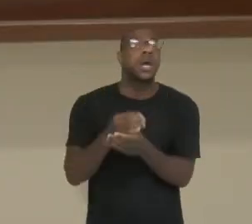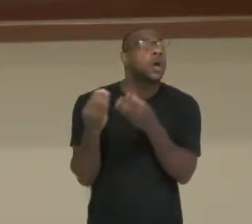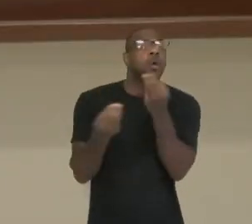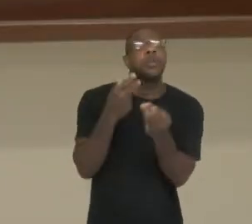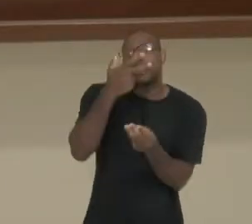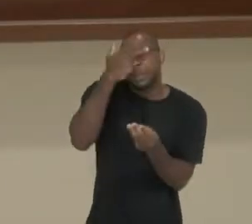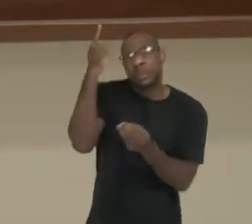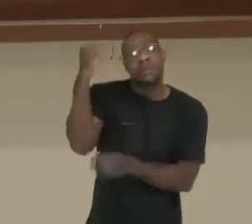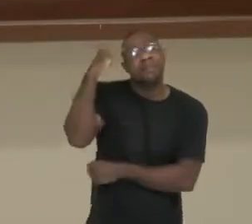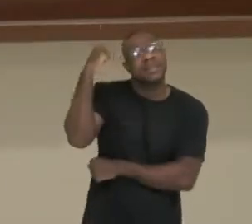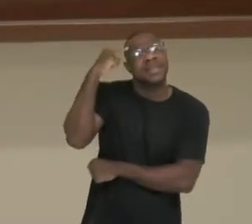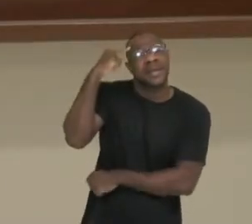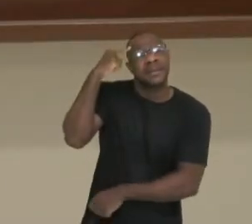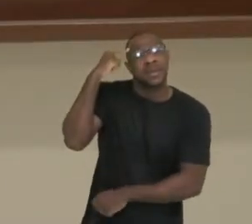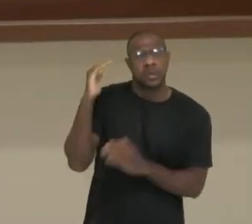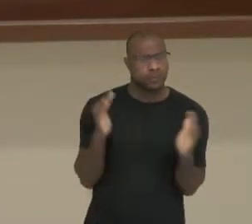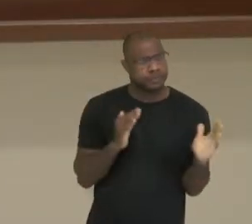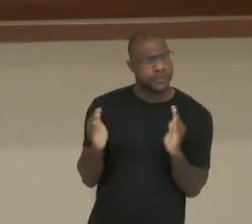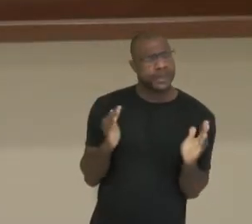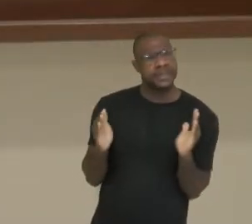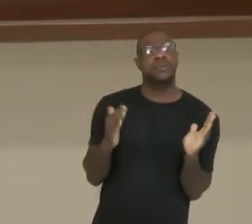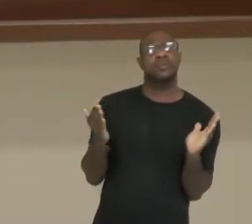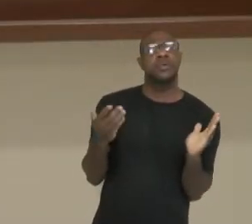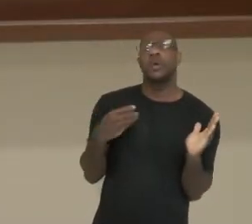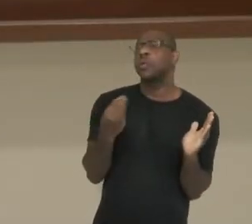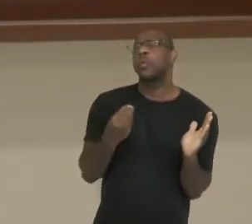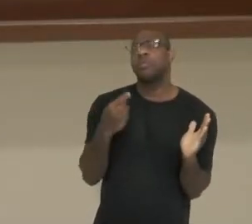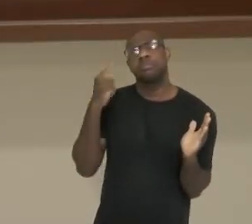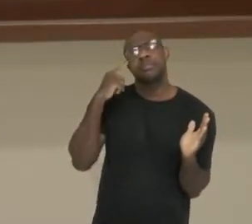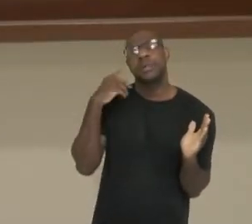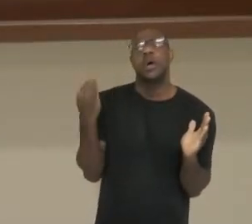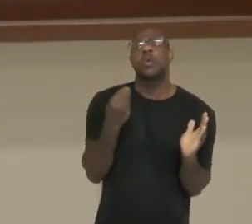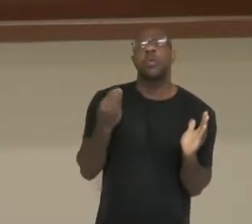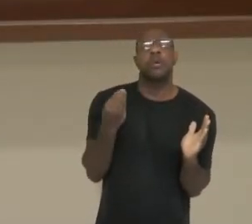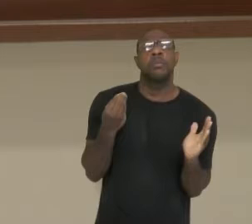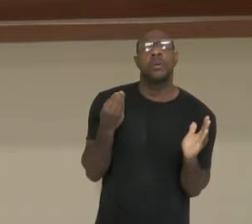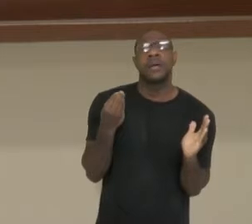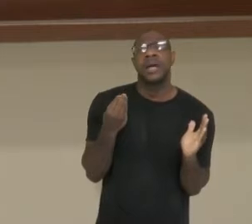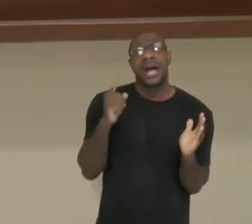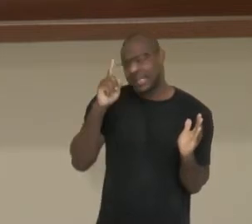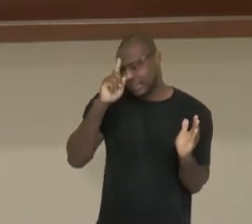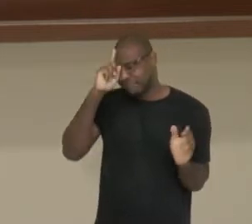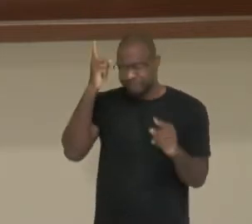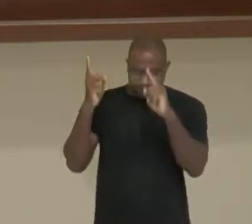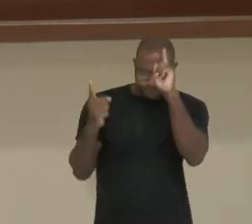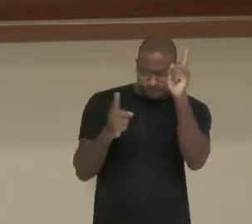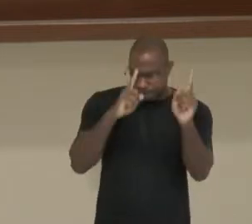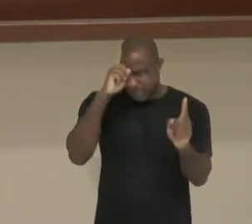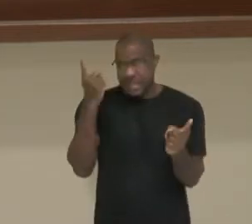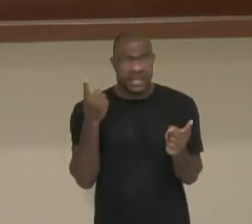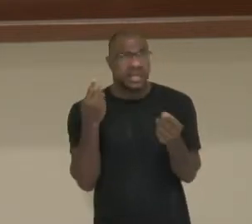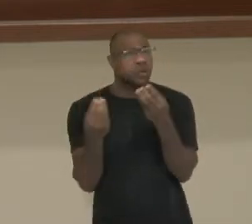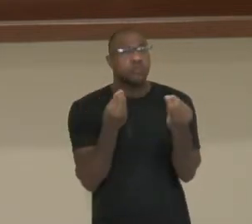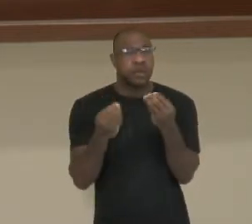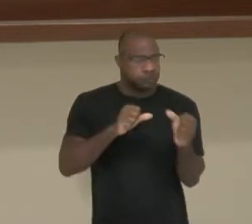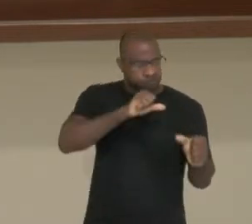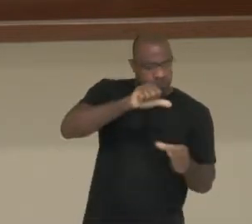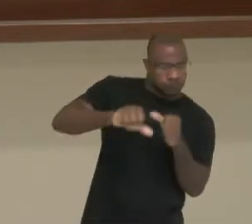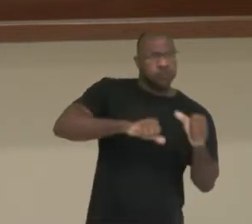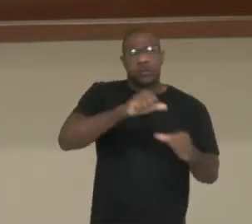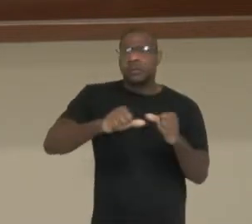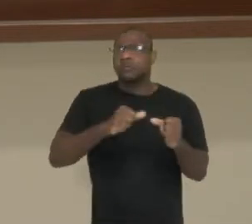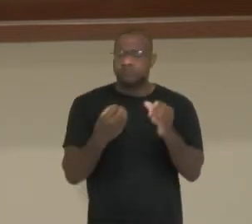pessoas pensavam naquele período, mais ainda, como é que essas ideias vão ser transformadas